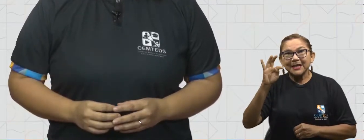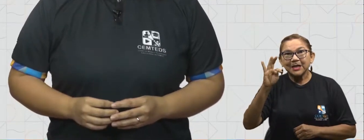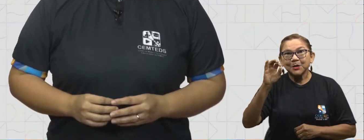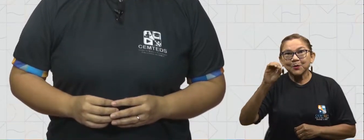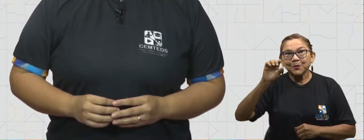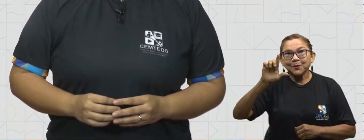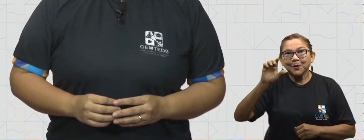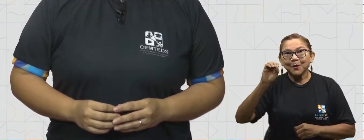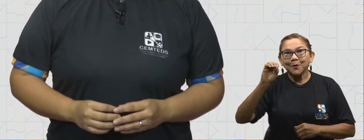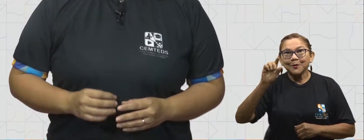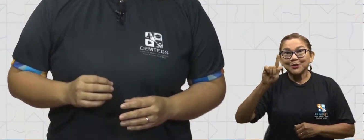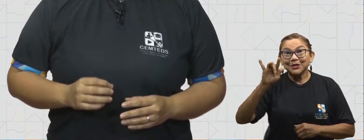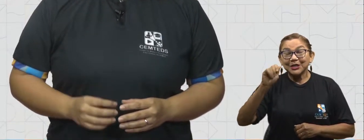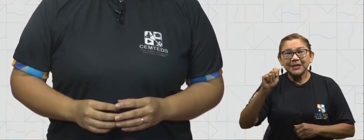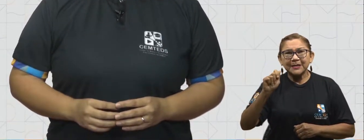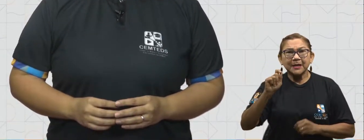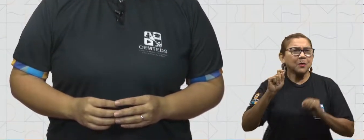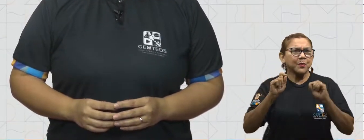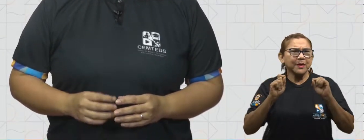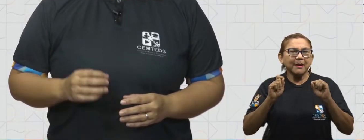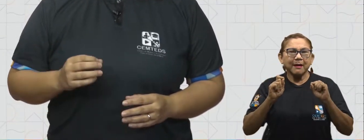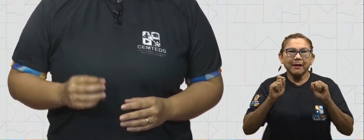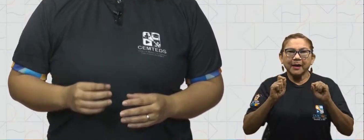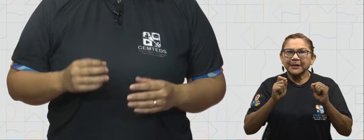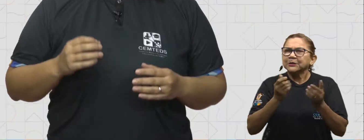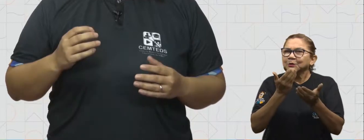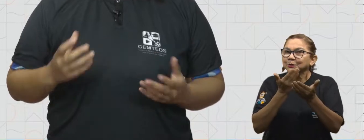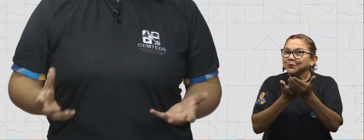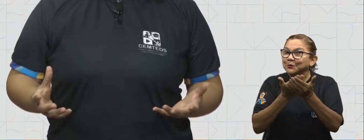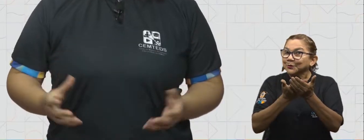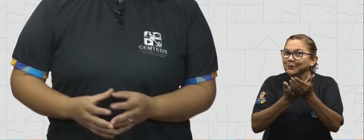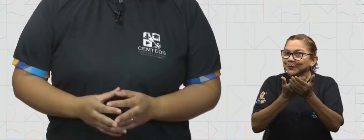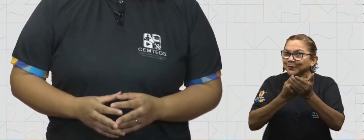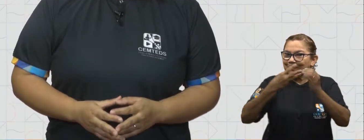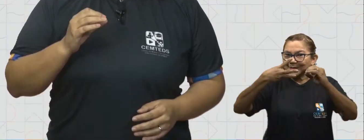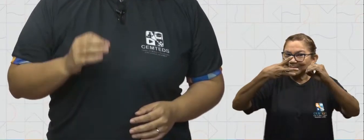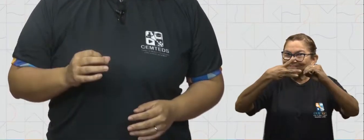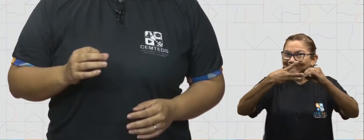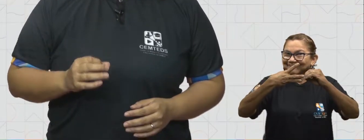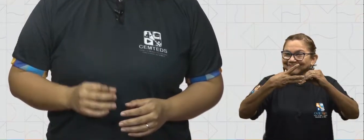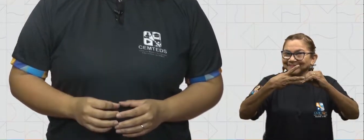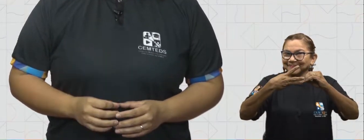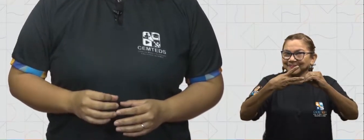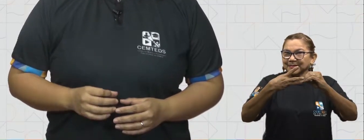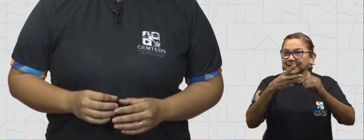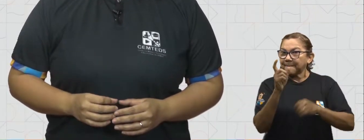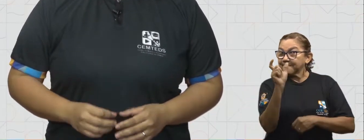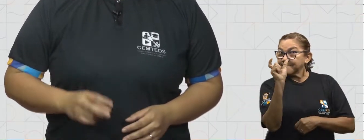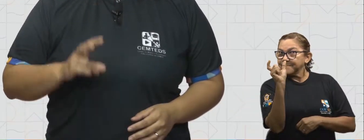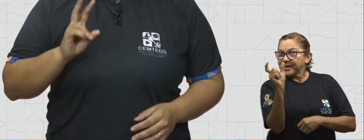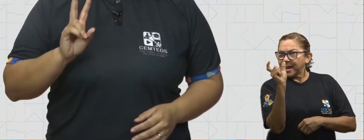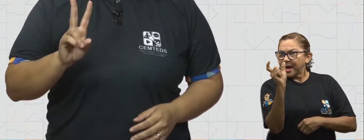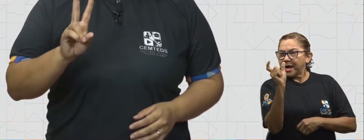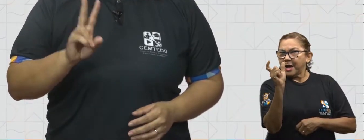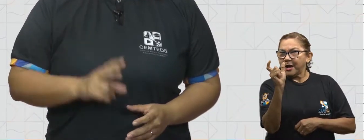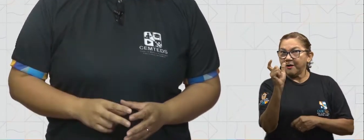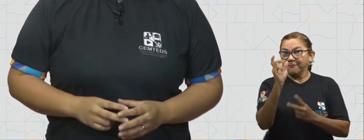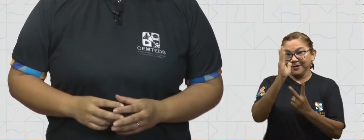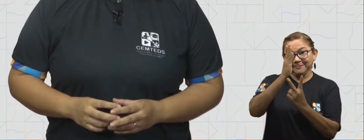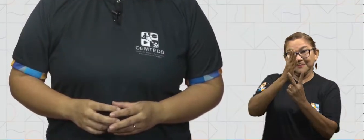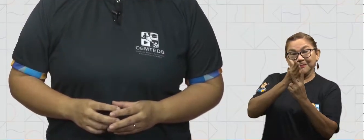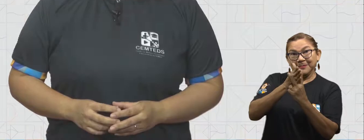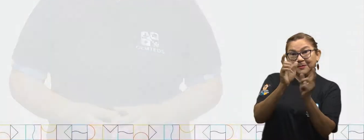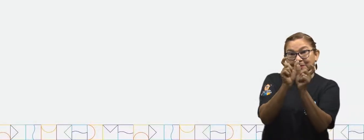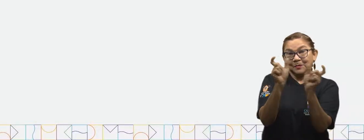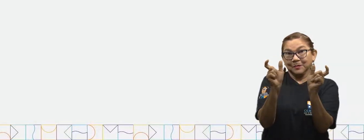citologia. Citologia é o ramo da ciência que estuda as células. Esta palavra deriva de duas